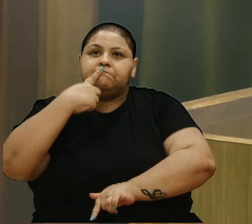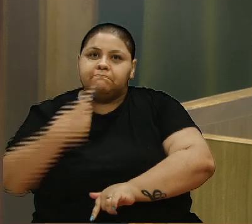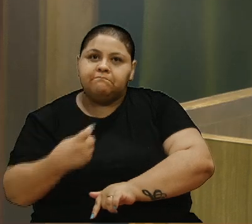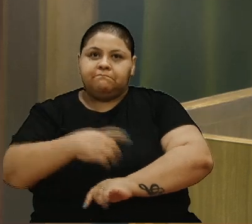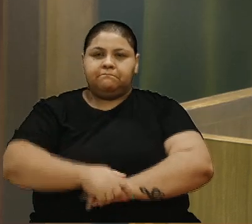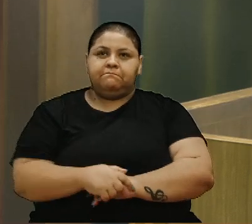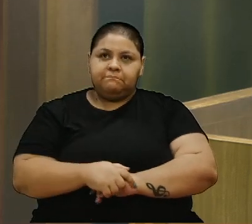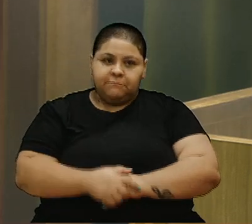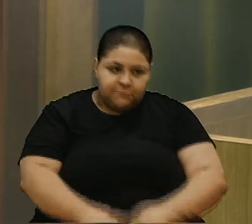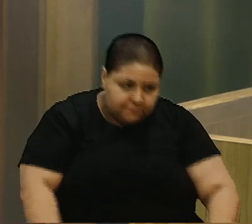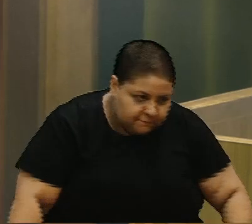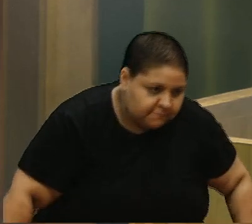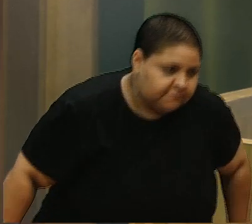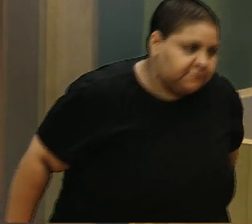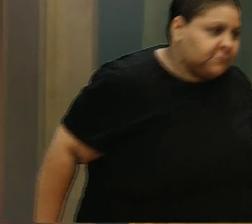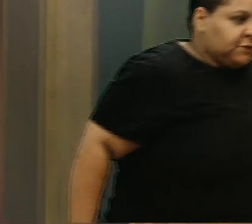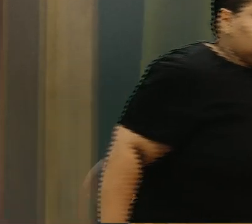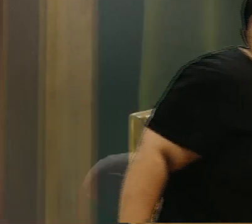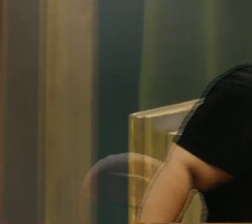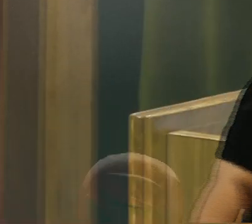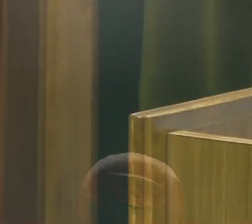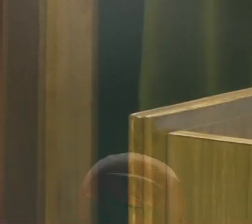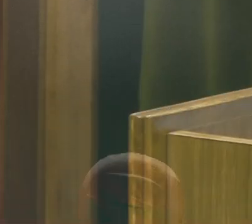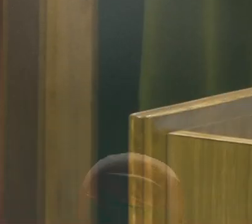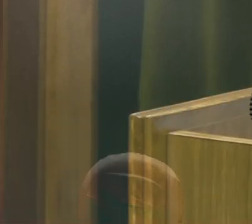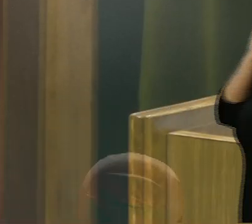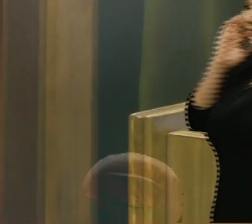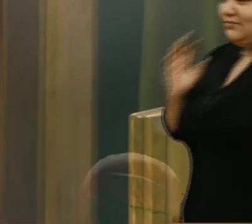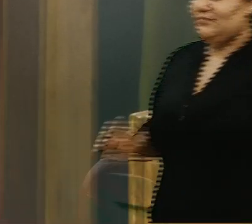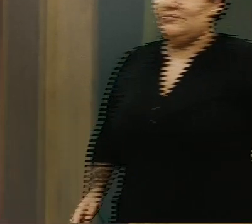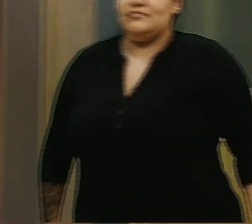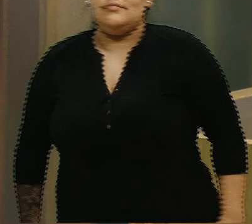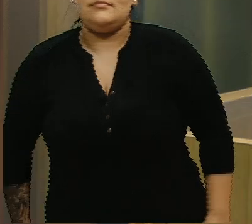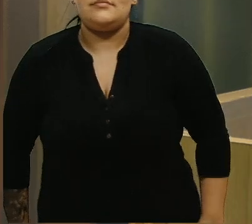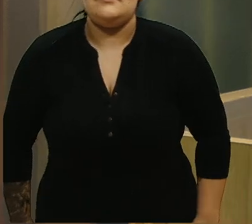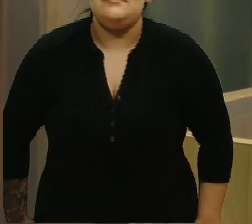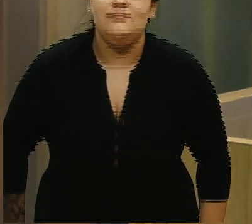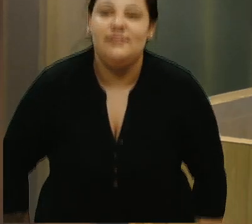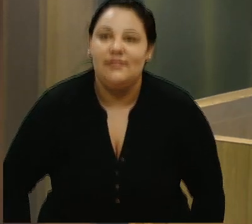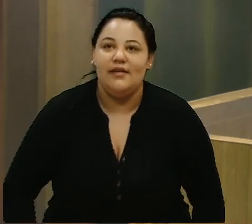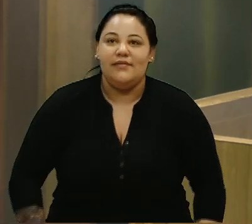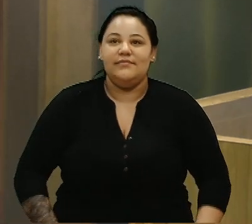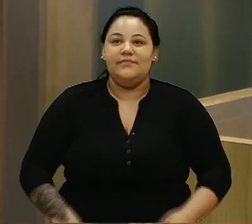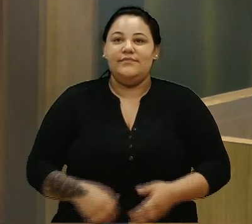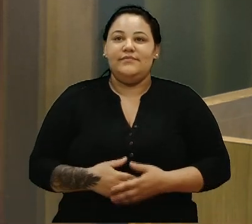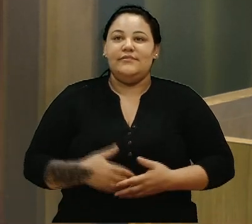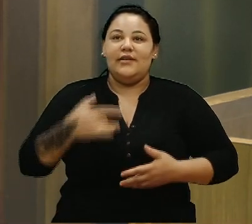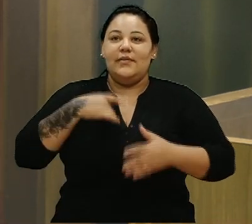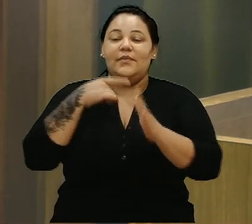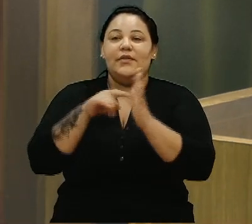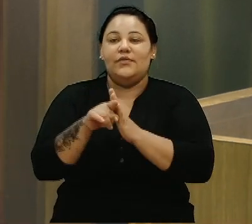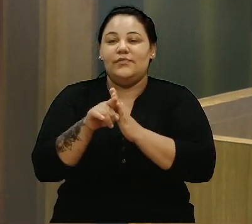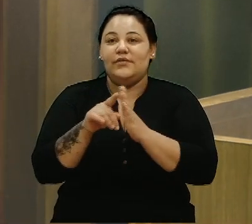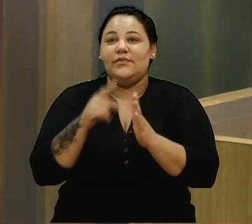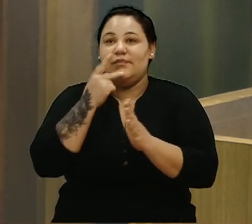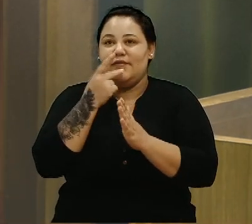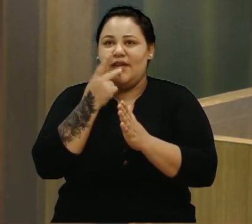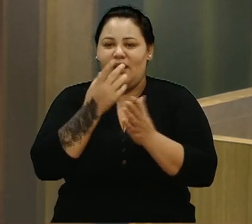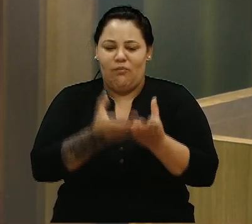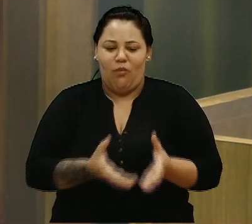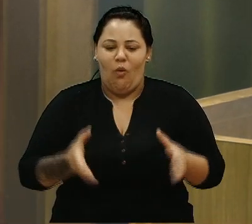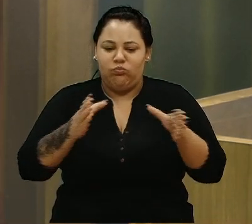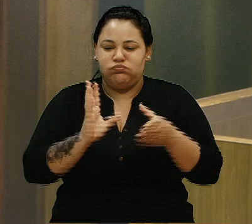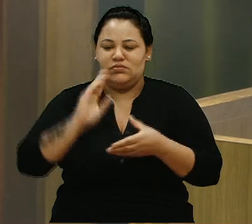Figeri. Nós vamos ter escola de lata no município? É um questionamento. Vamos colocar container nas